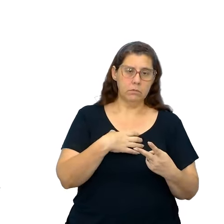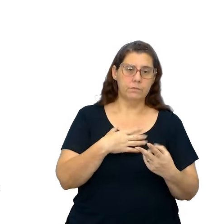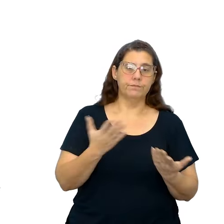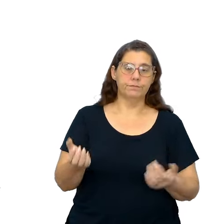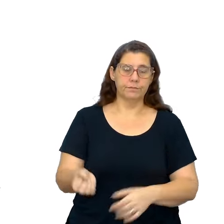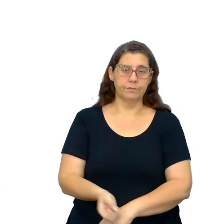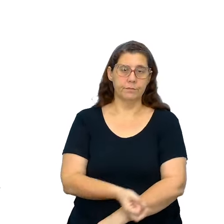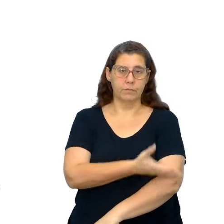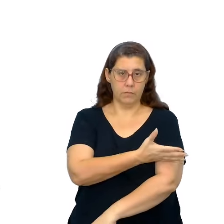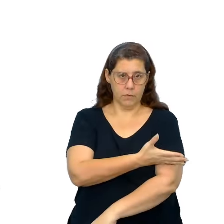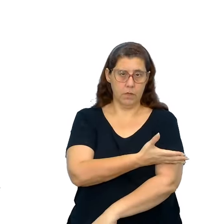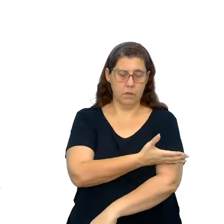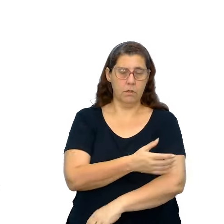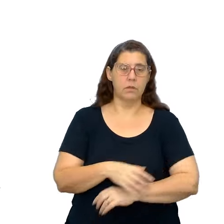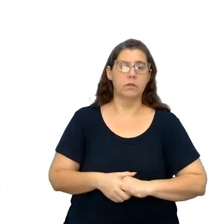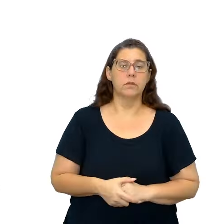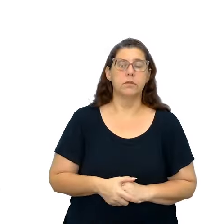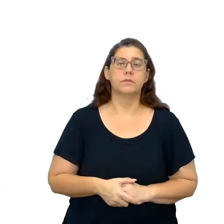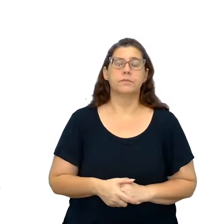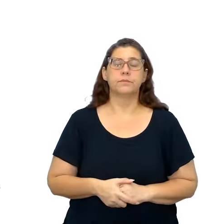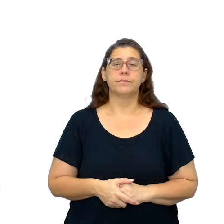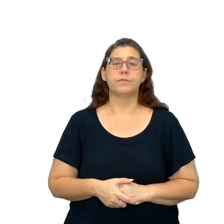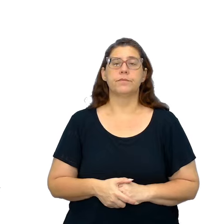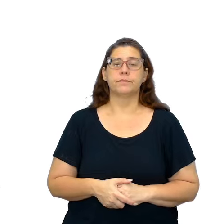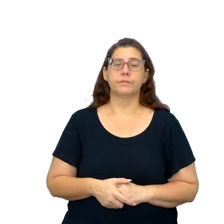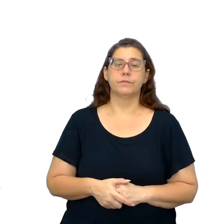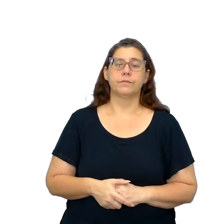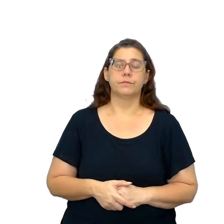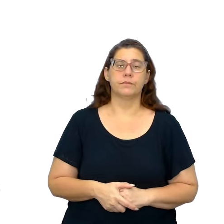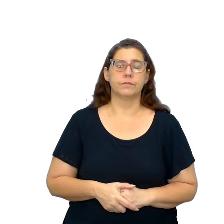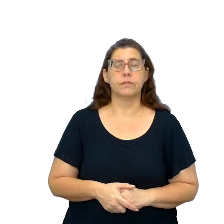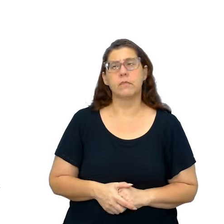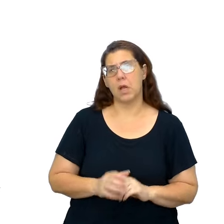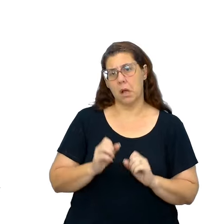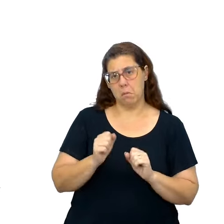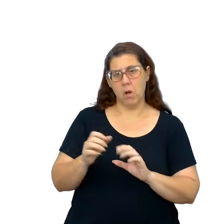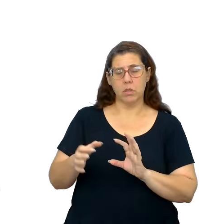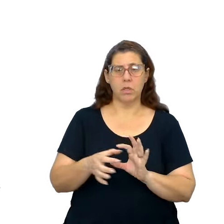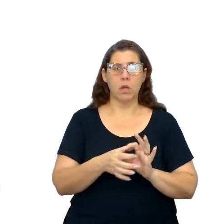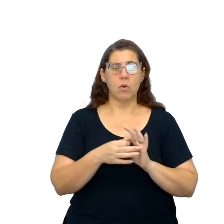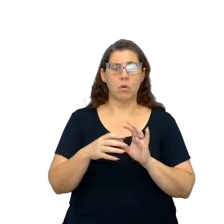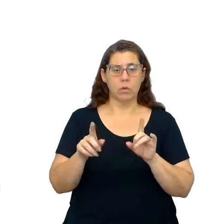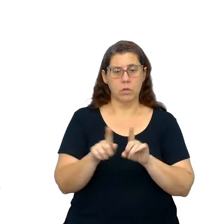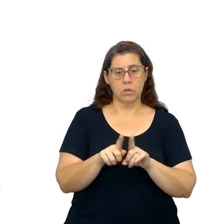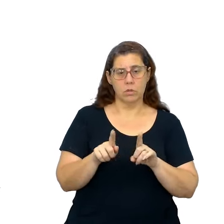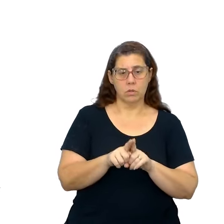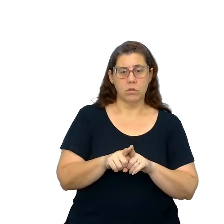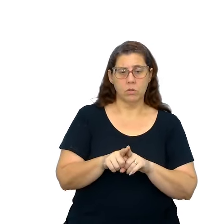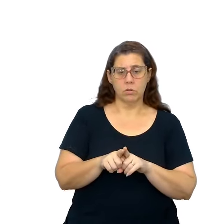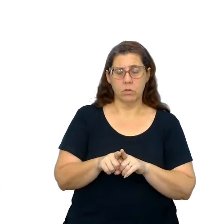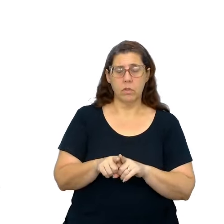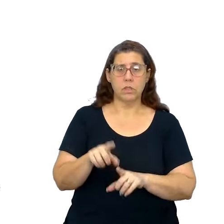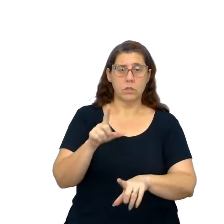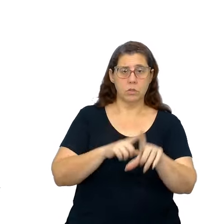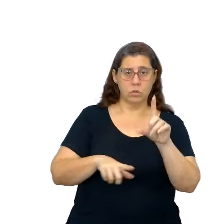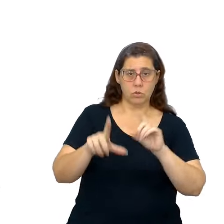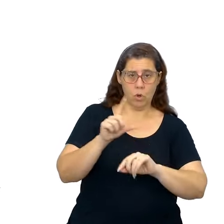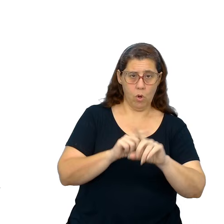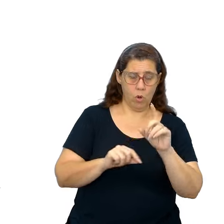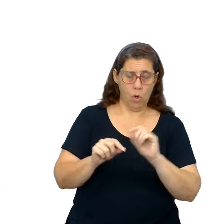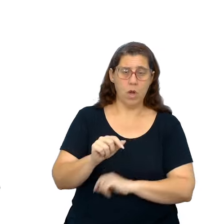emoção, que o Valdir vai falar daqui a pouco para a gente, ele pode estar ligada às escolhas que os